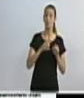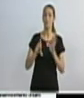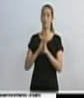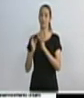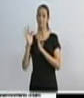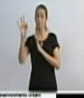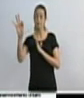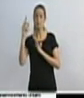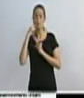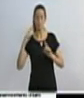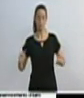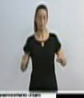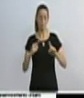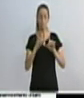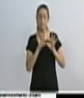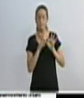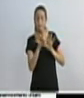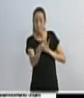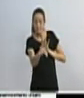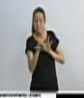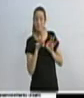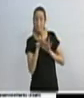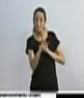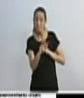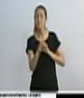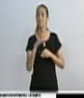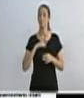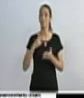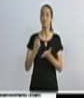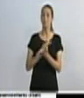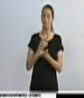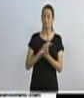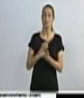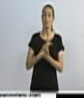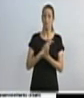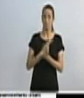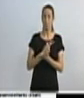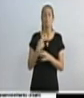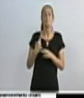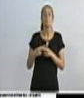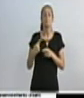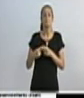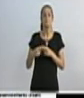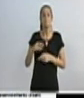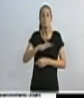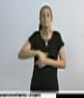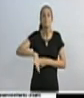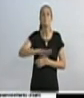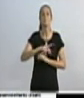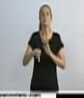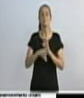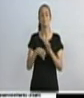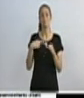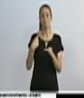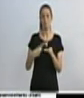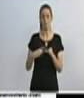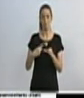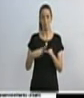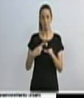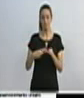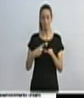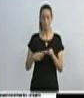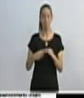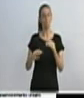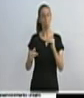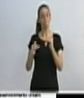torre dividido por 5. Essa é uma consideração de cunho meramente urbanístico, que está defasado em relação às